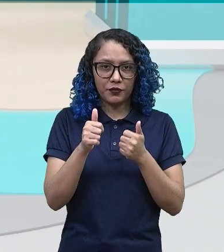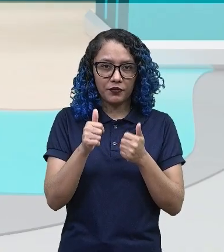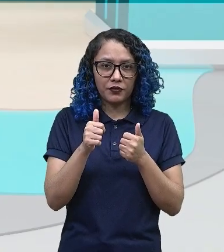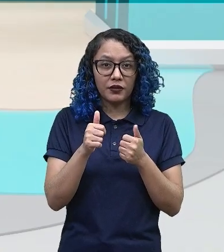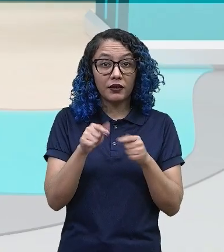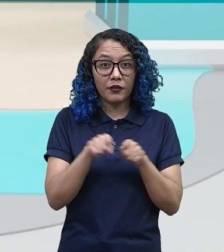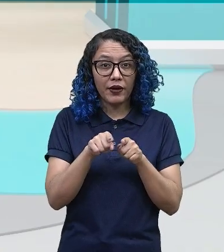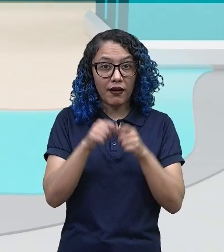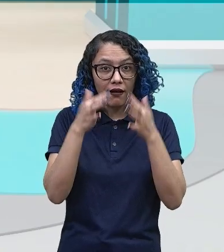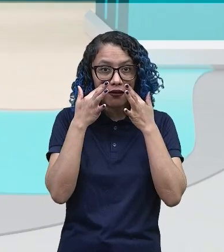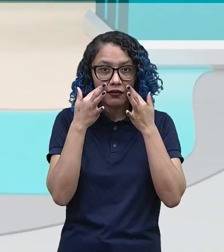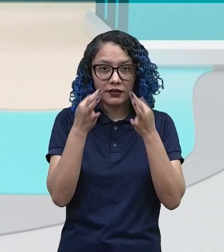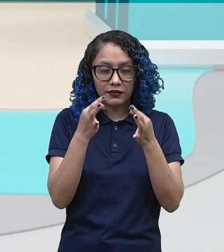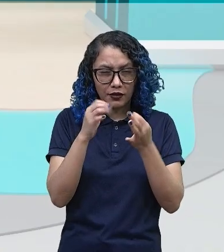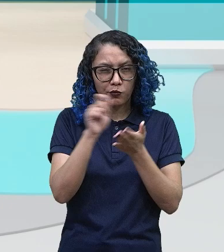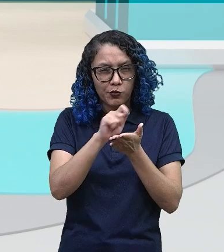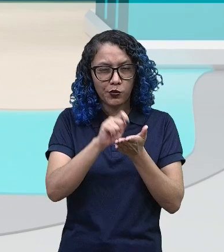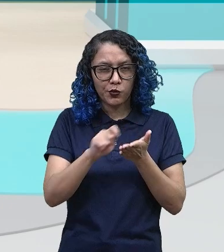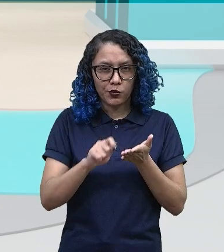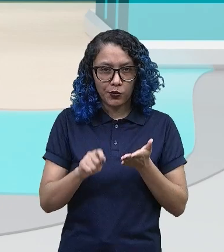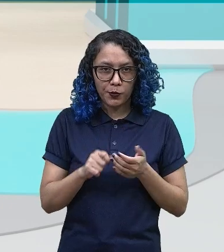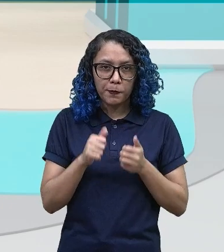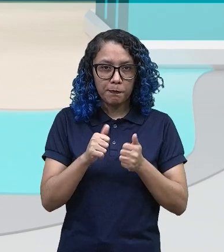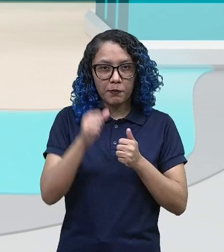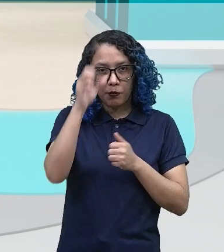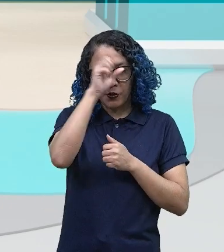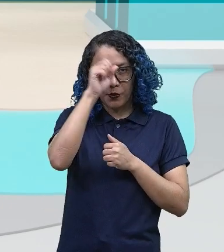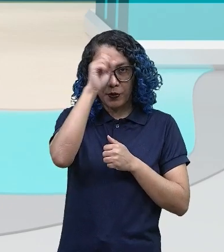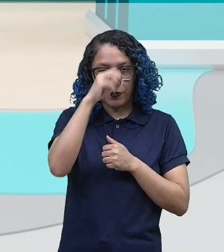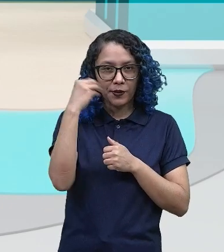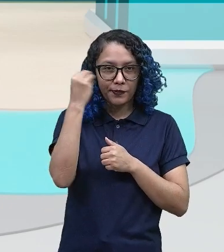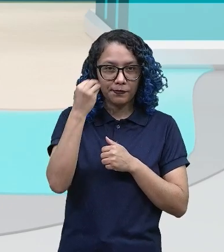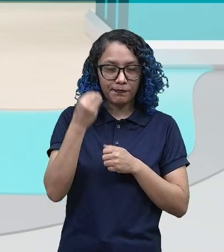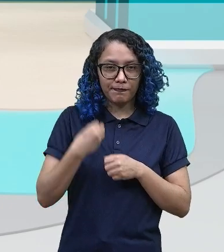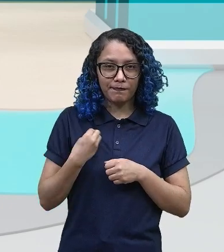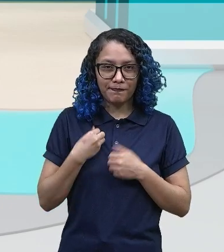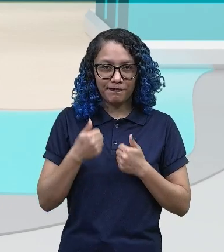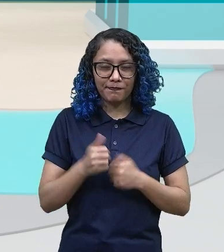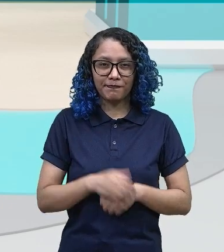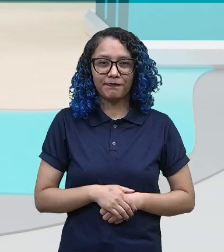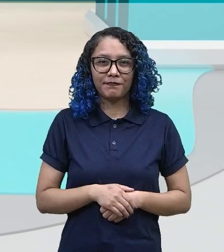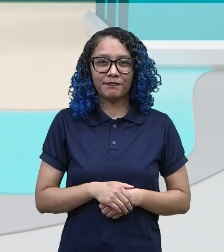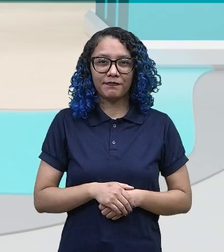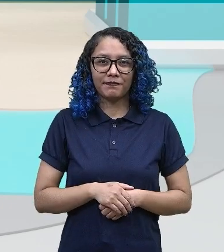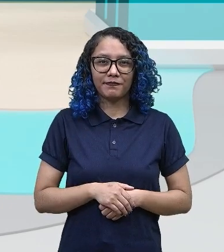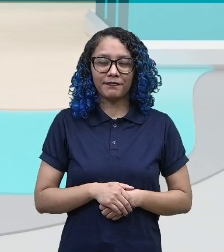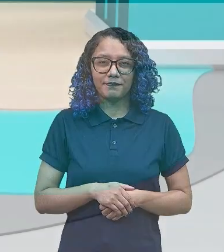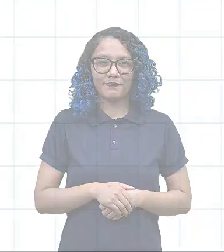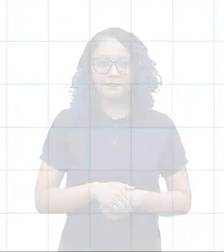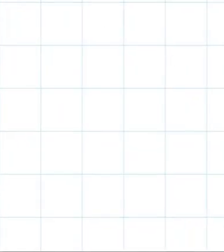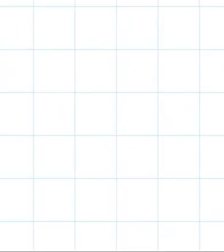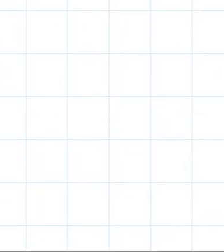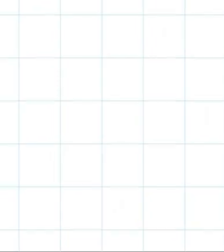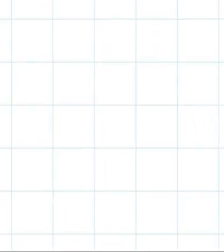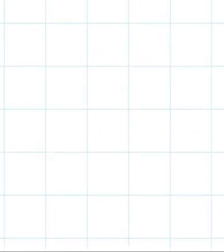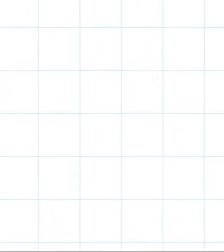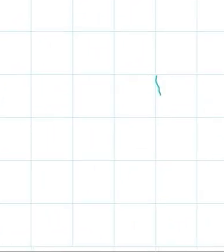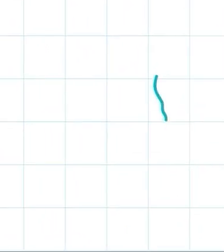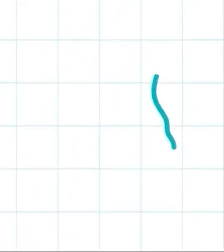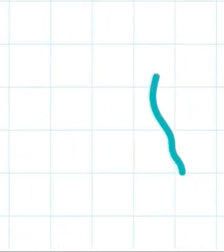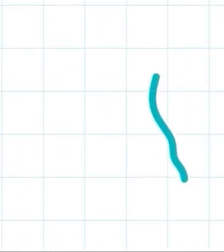bastante atenção para fazer as anotações e levar esse conhecimento para a nossa vida. Vamos lá? Vamos de aula.